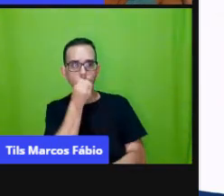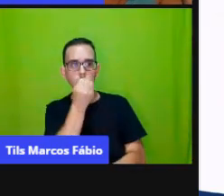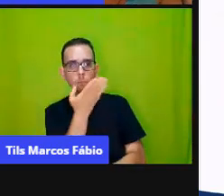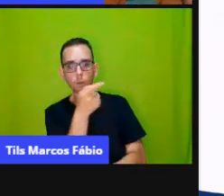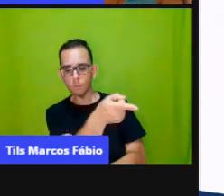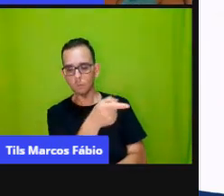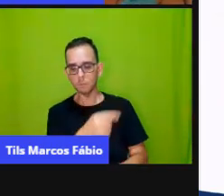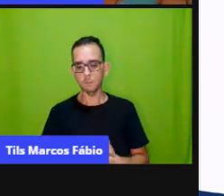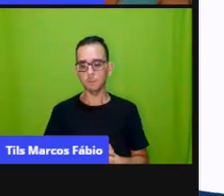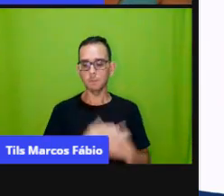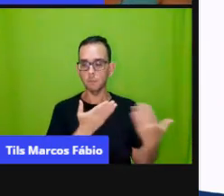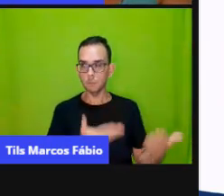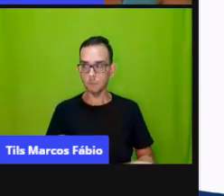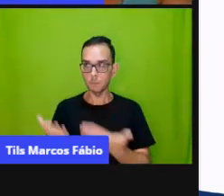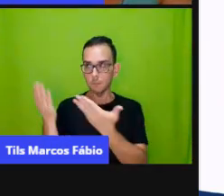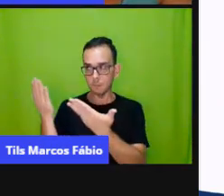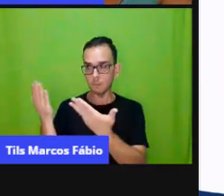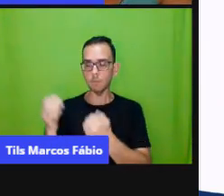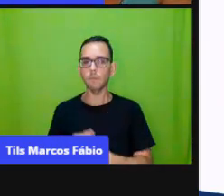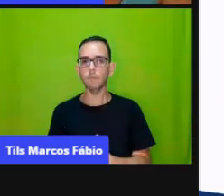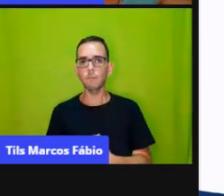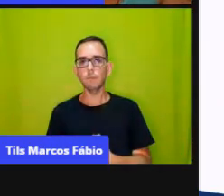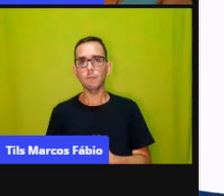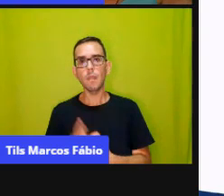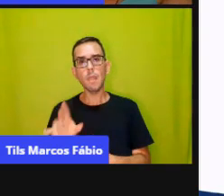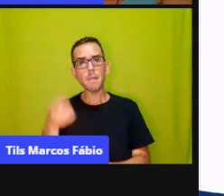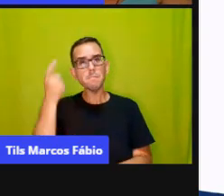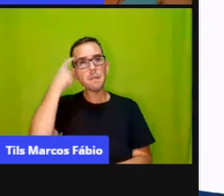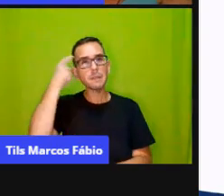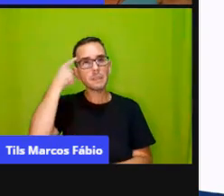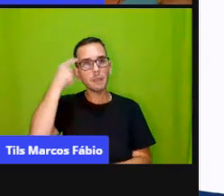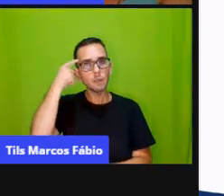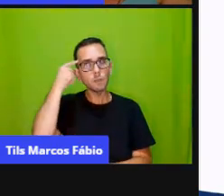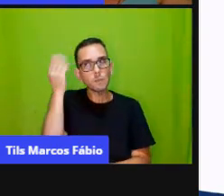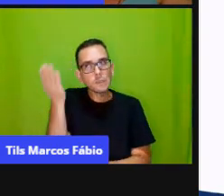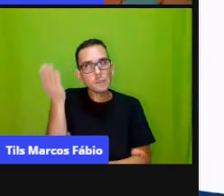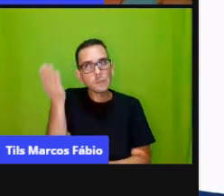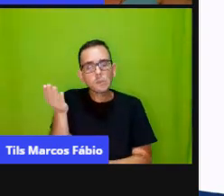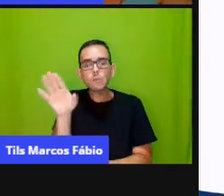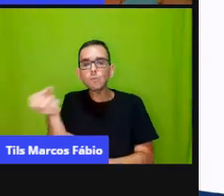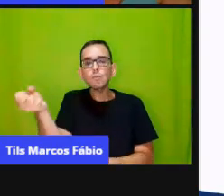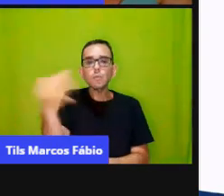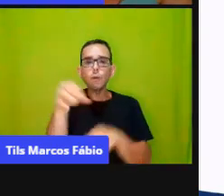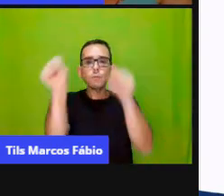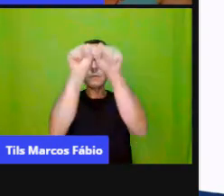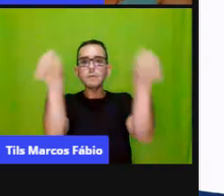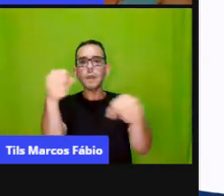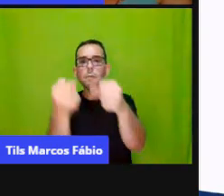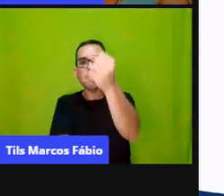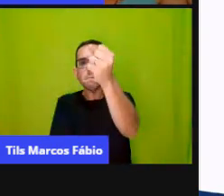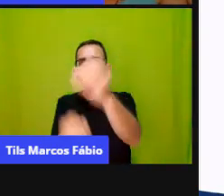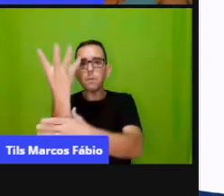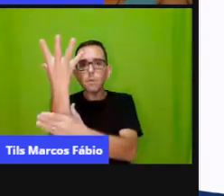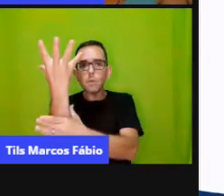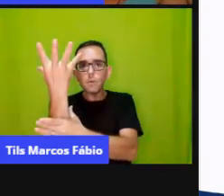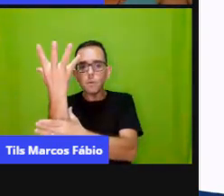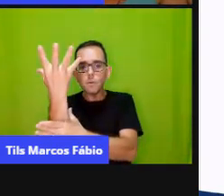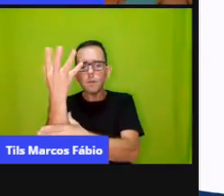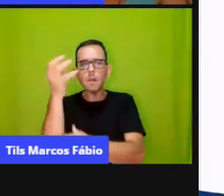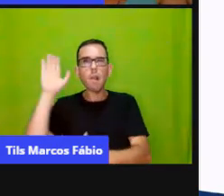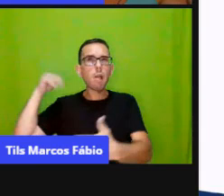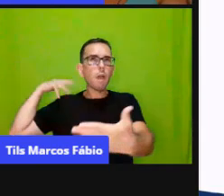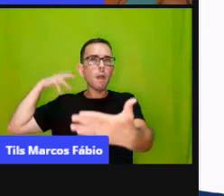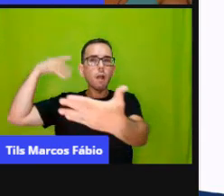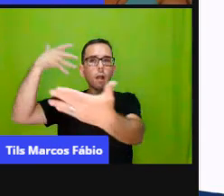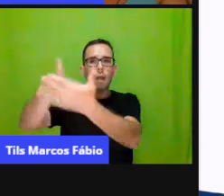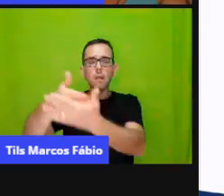favor. E é pensando nisso que um novo sistema surgiu, né? Desde 2005 que a gente